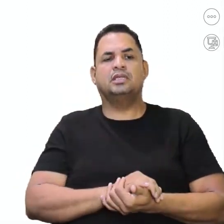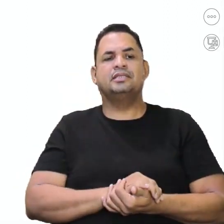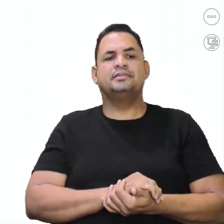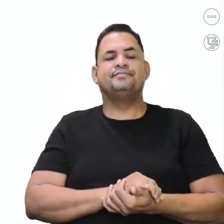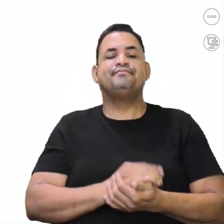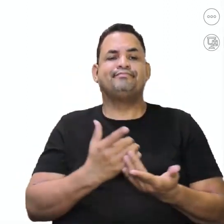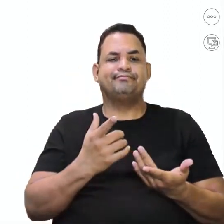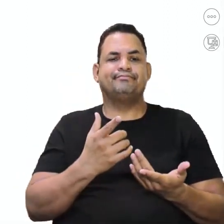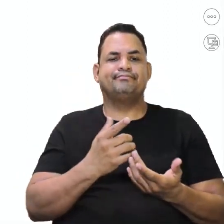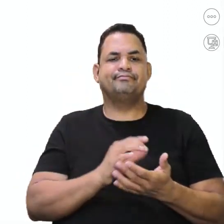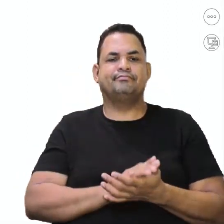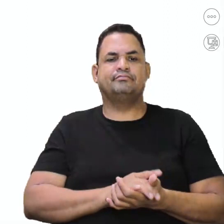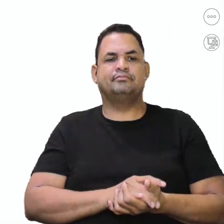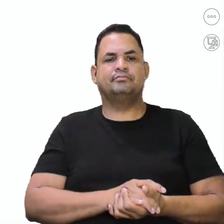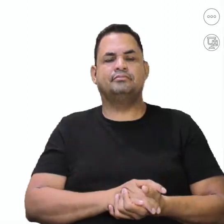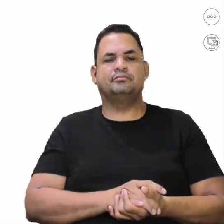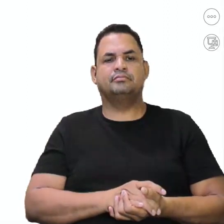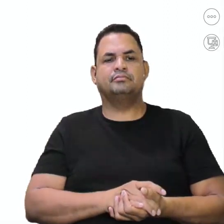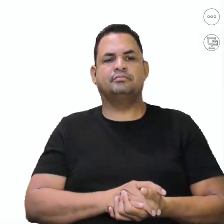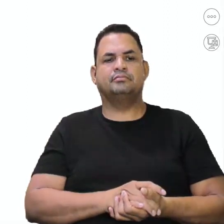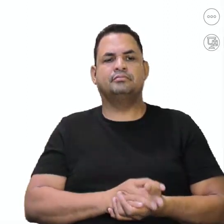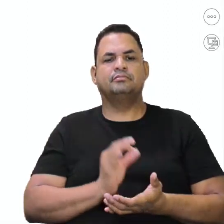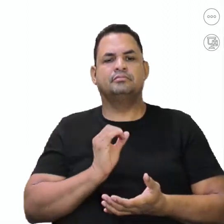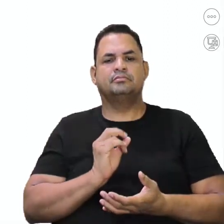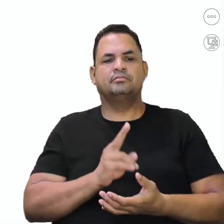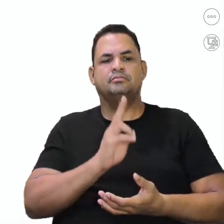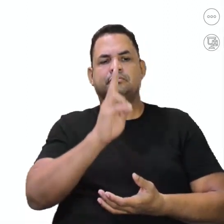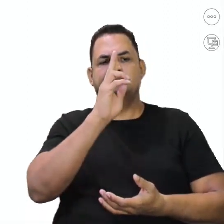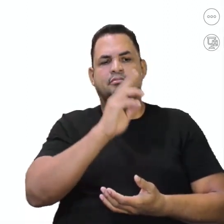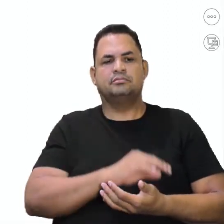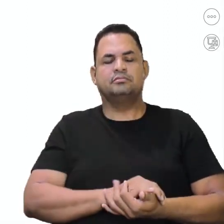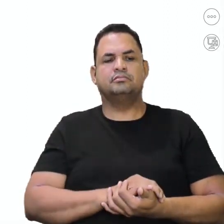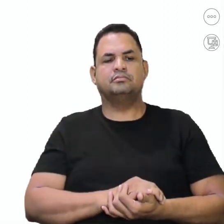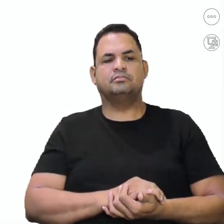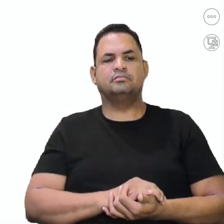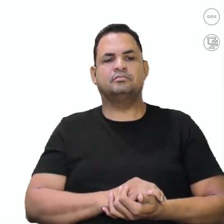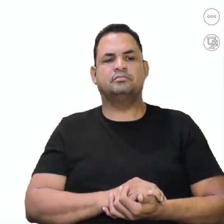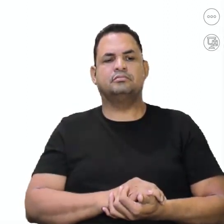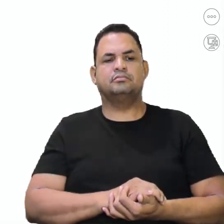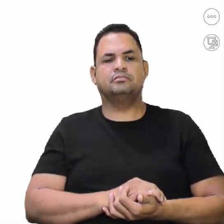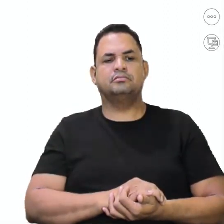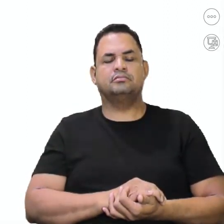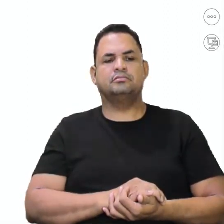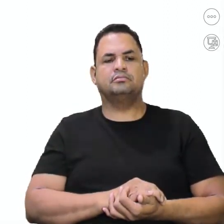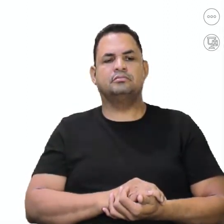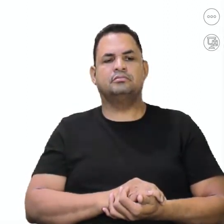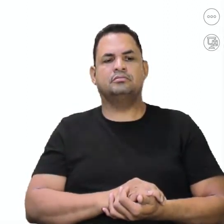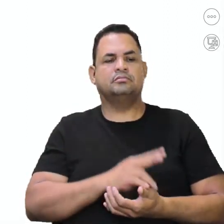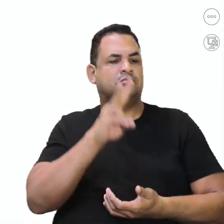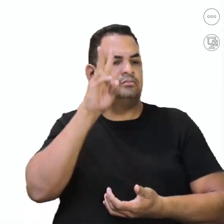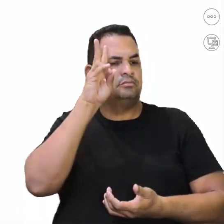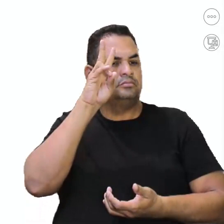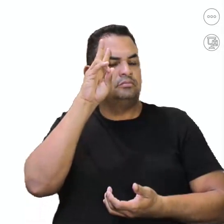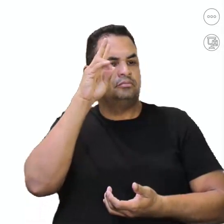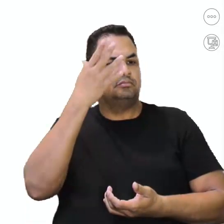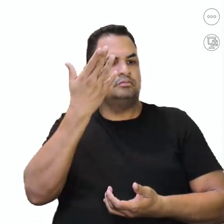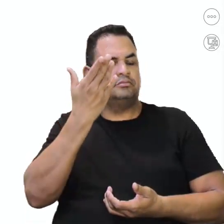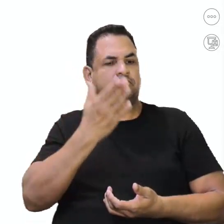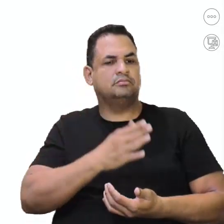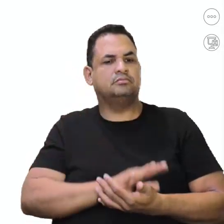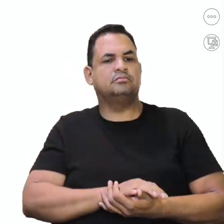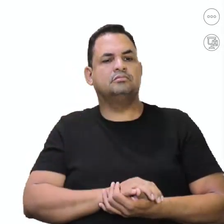nelas. Por isso que é o flyer, alright? Vamos seguir? Olha aí, ó. Story é uma história com o quê?